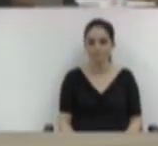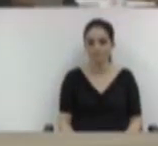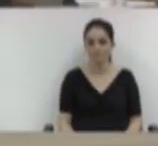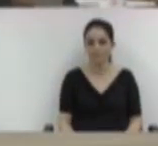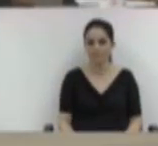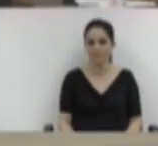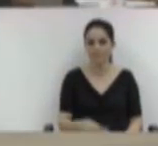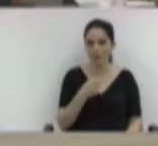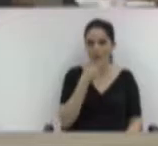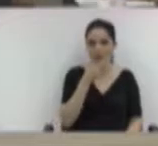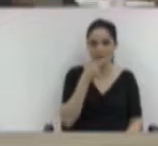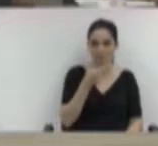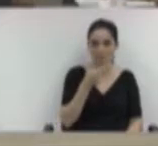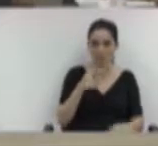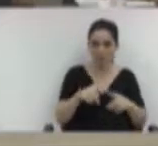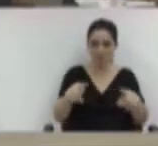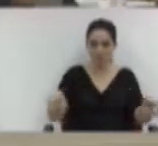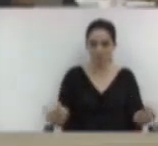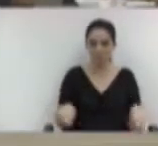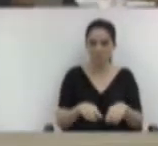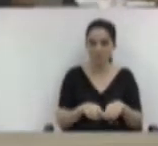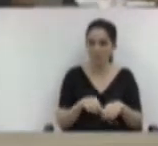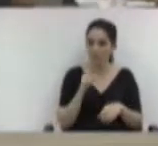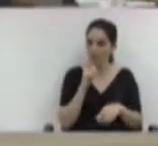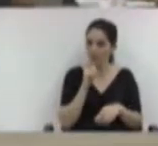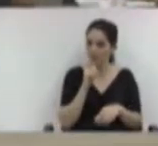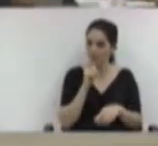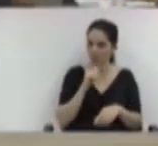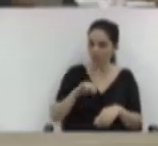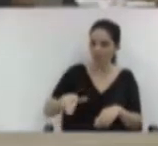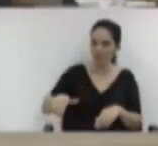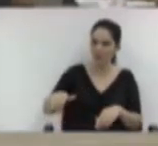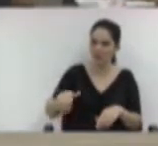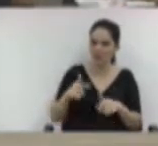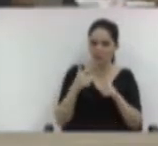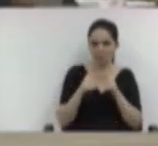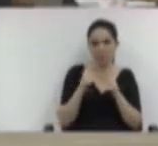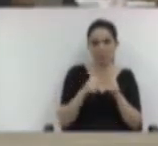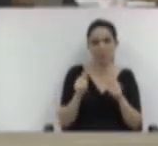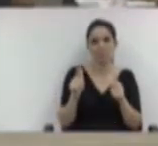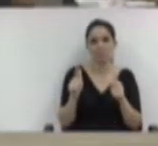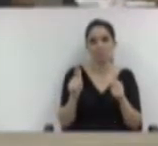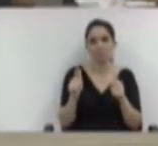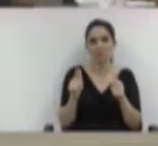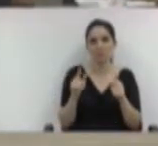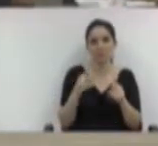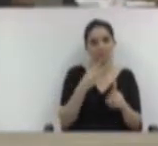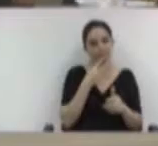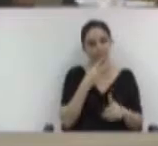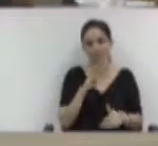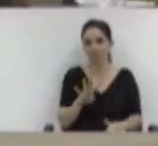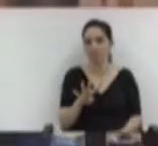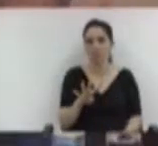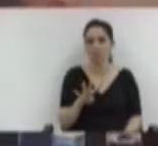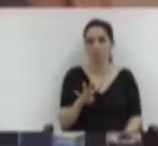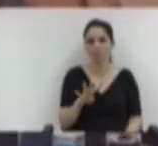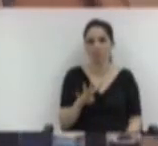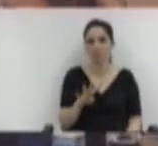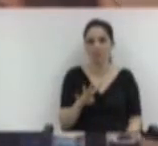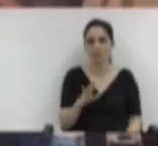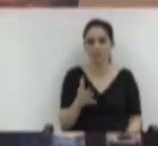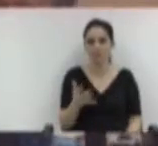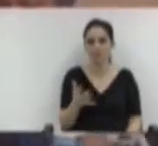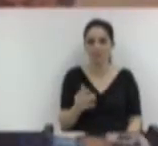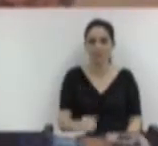Falar que um piscinão vai dar problema é porque não conhece a baixada